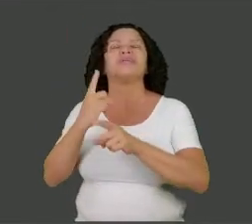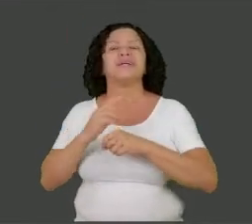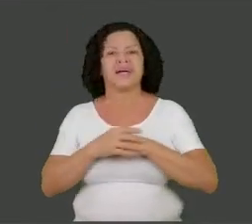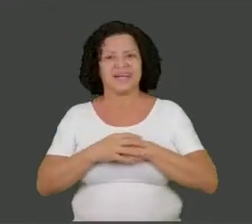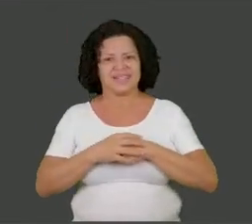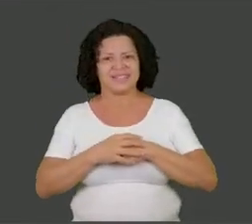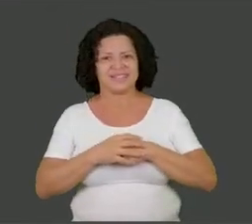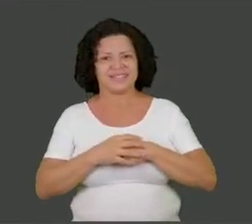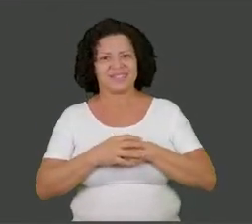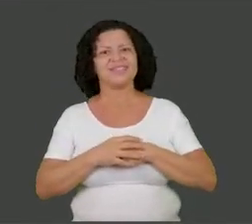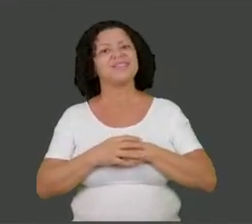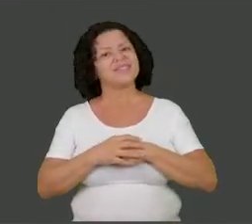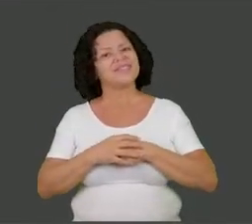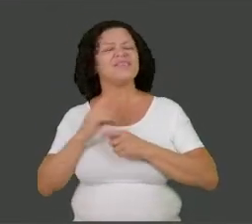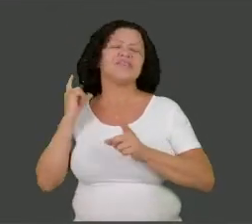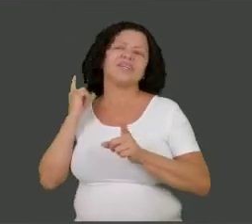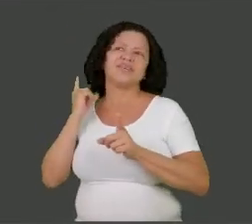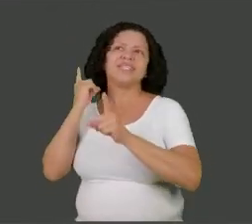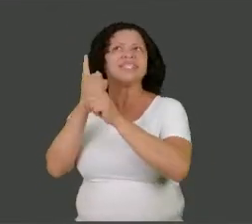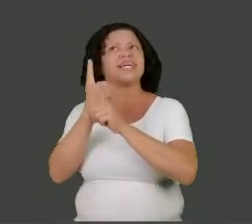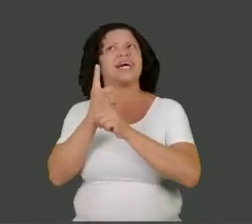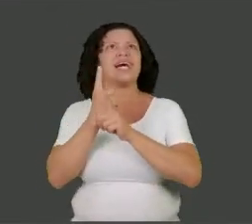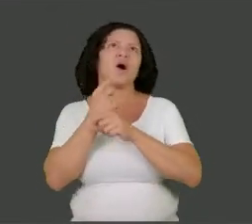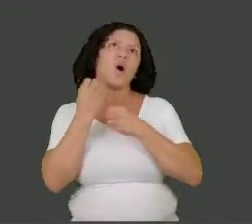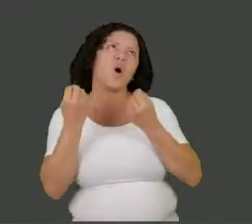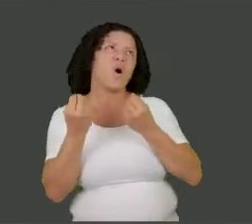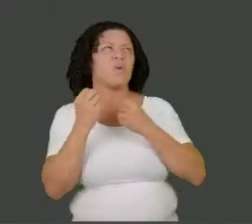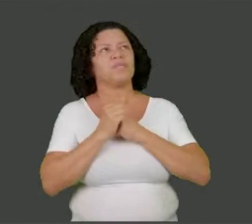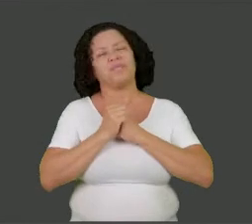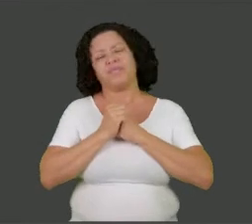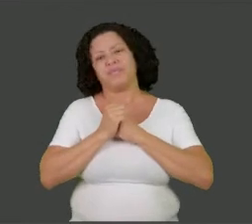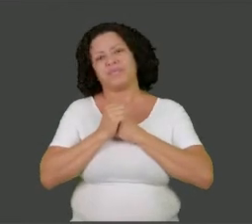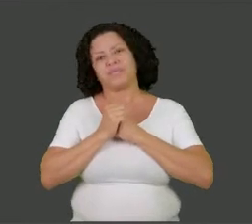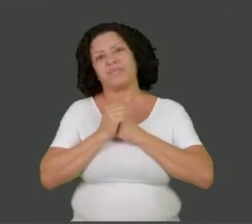reencontrar, né? Iremos nos reencontrar ou pelos